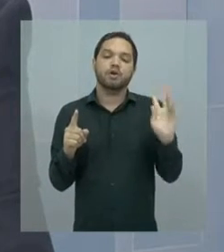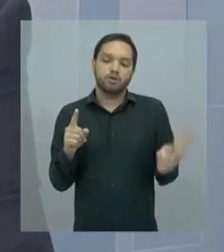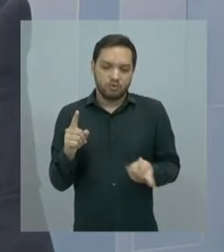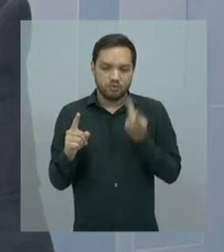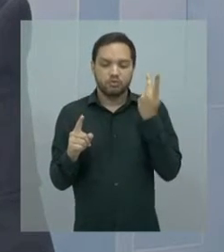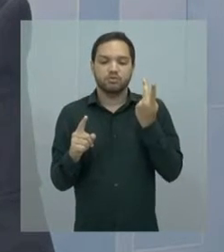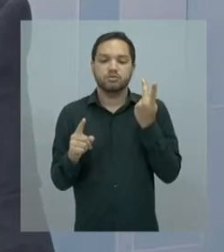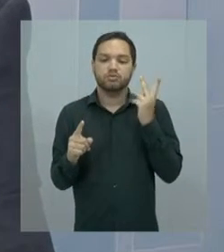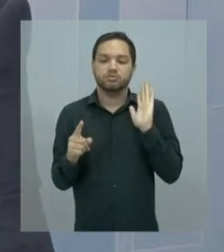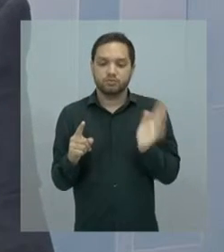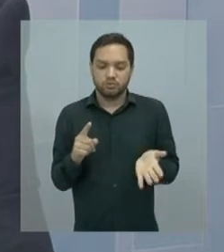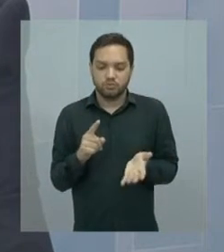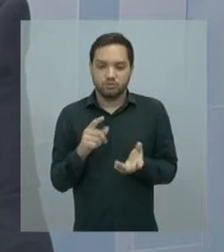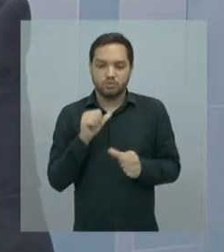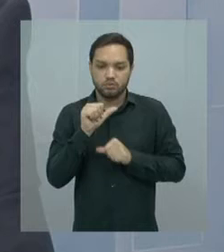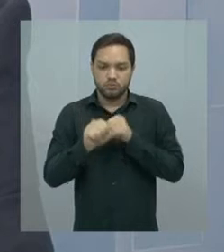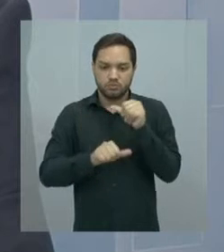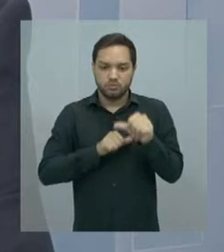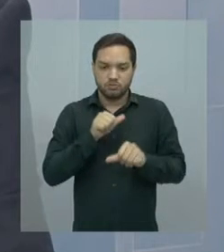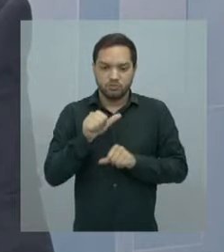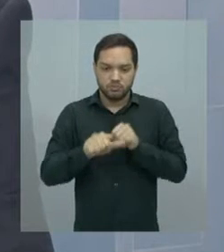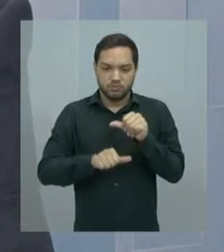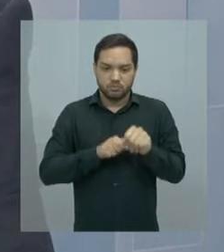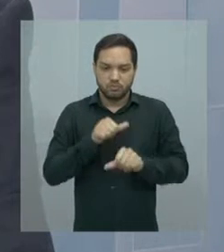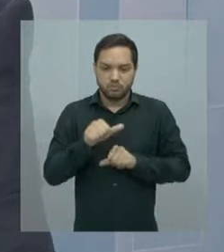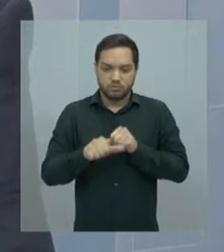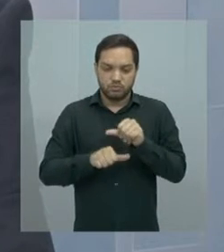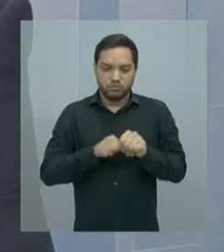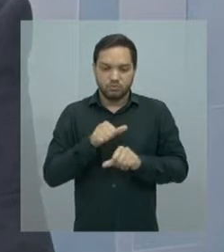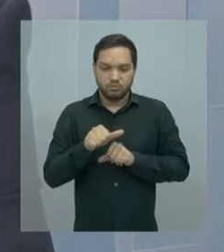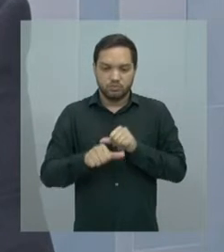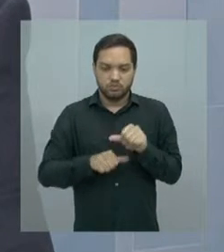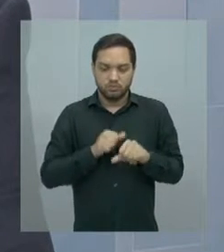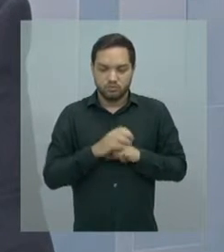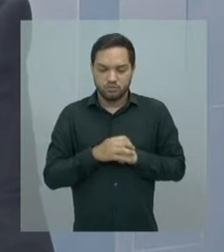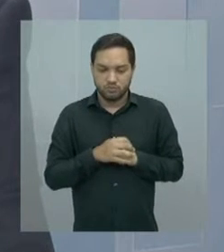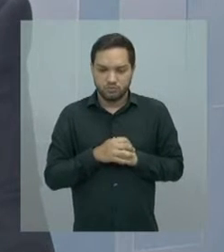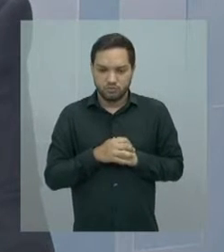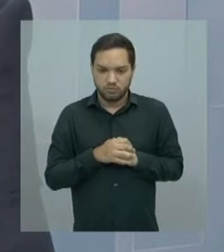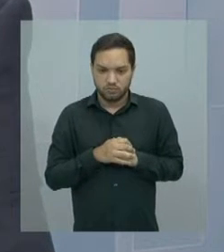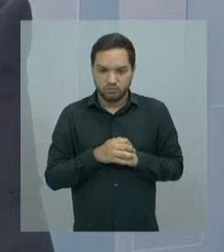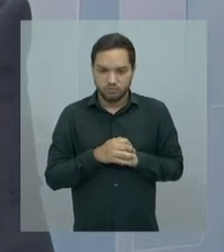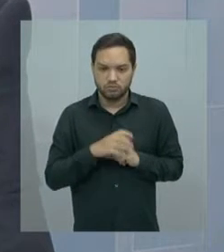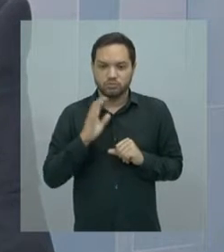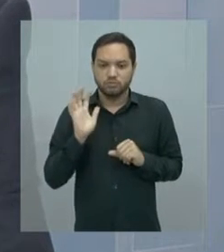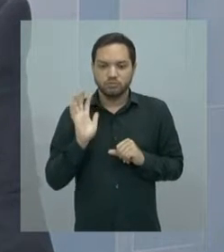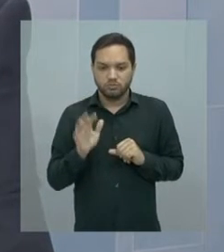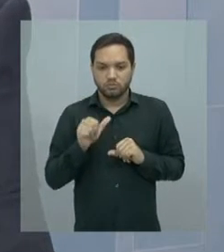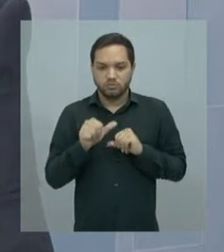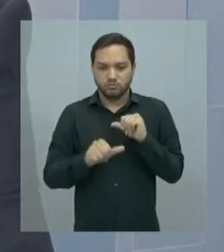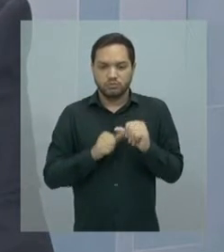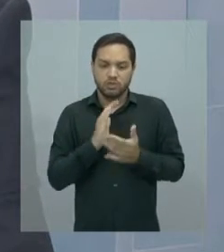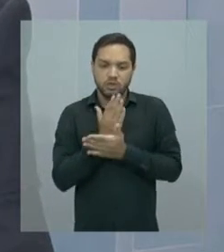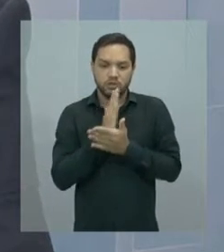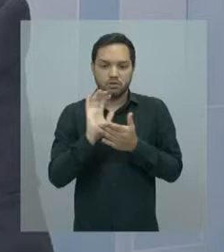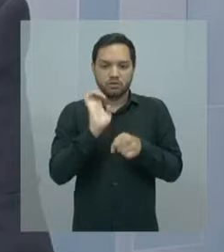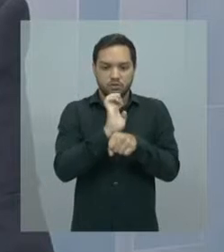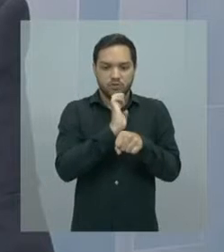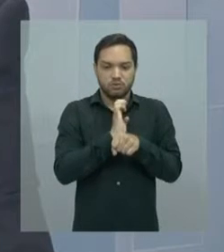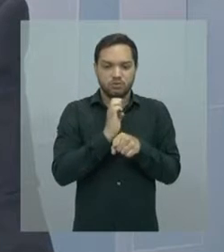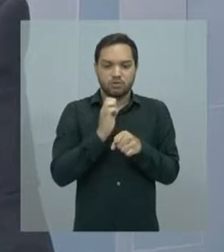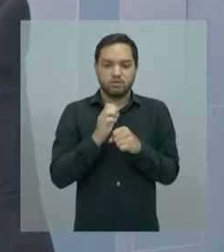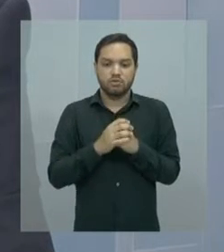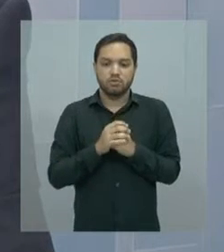nesse processo. Que uma vez a perícia estivesse chegando, já houve mudanças com relação a alguns estados limites com o